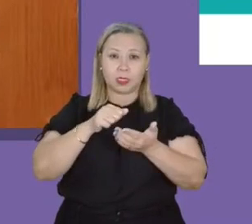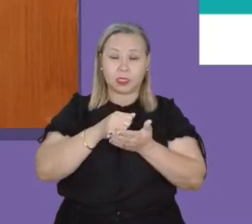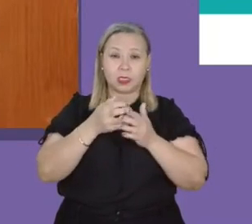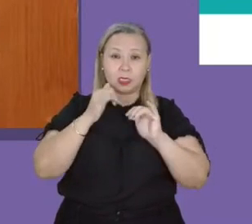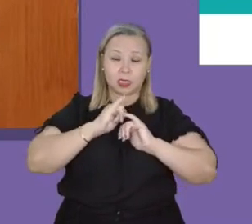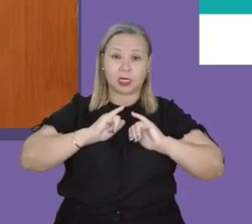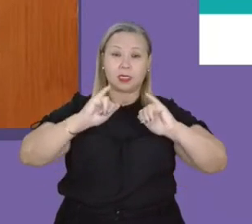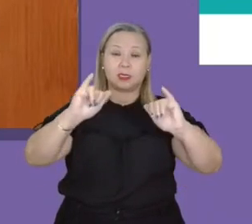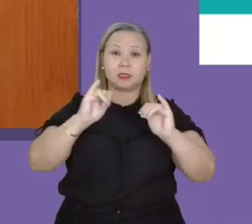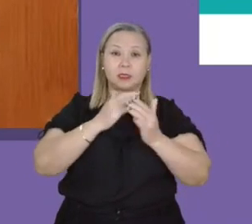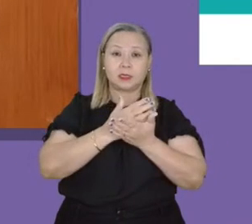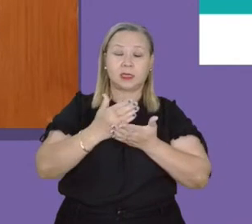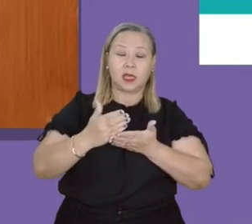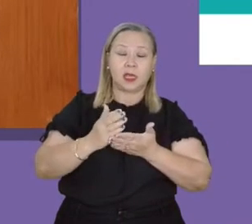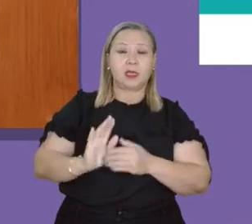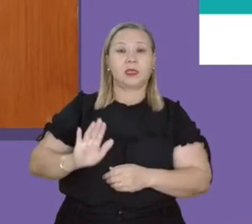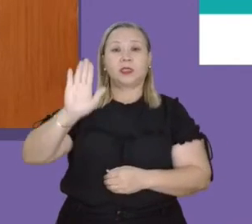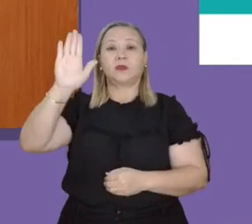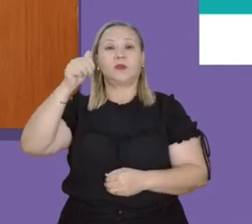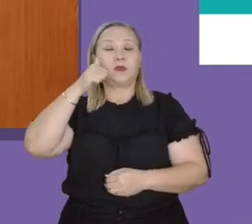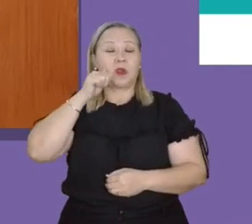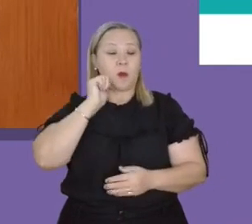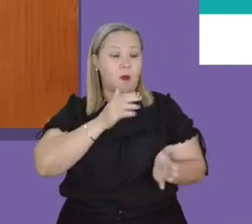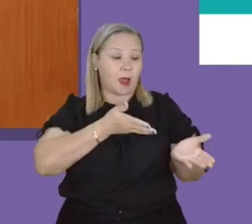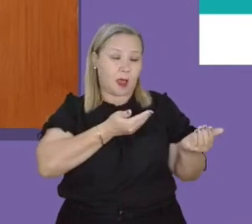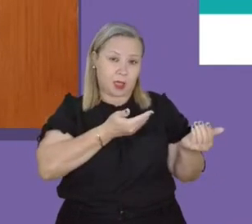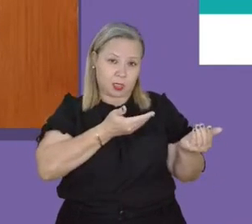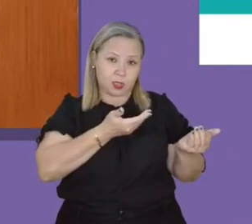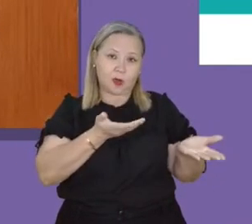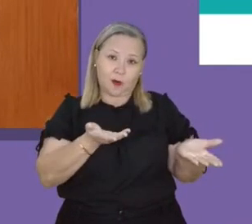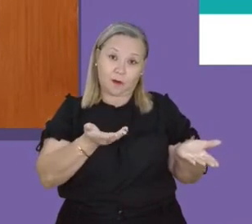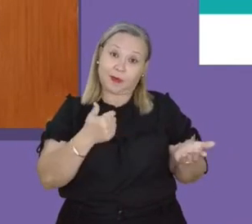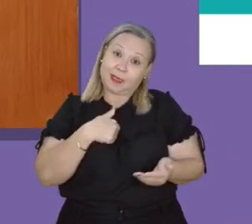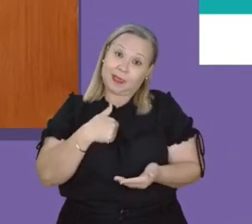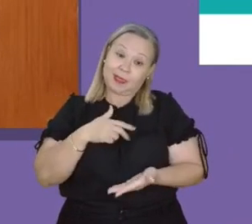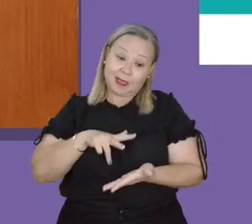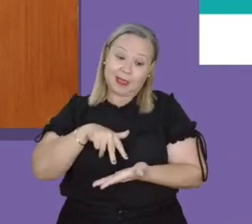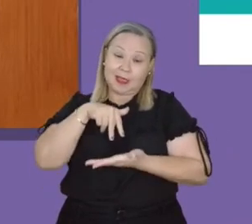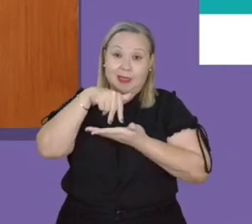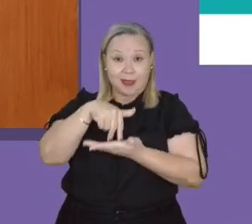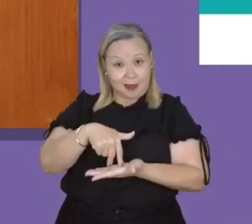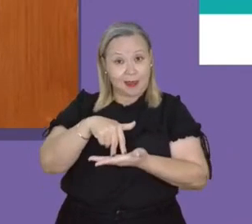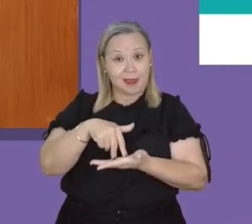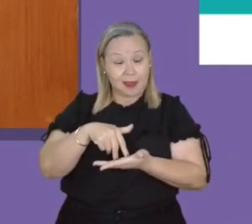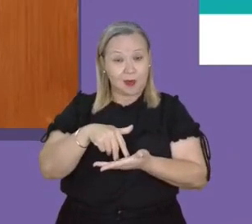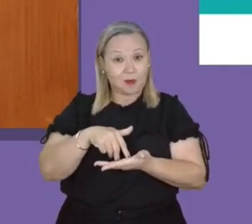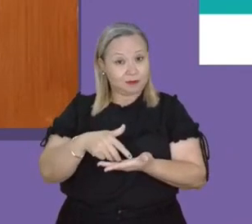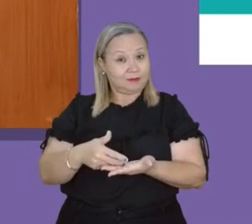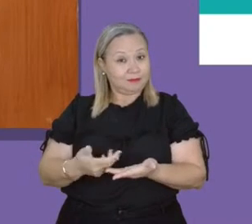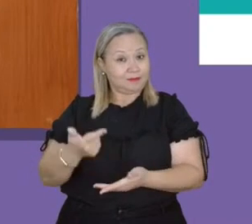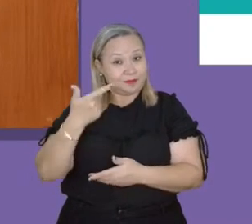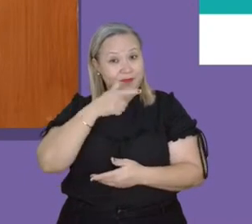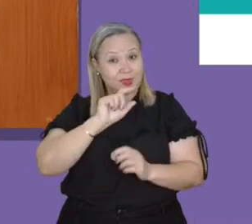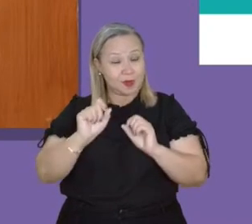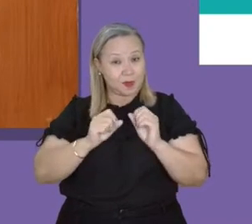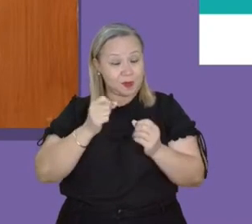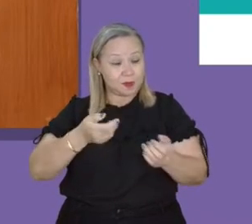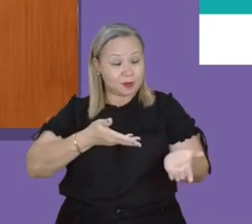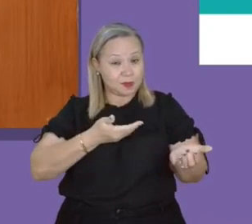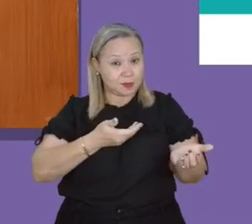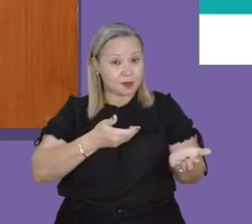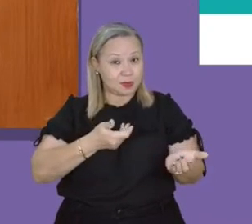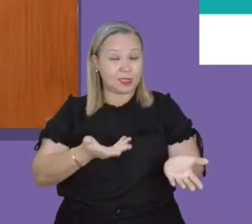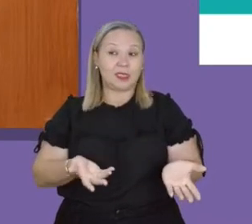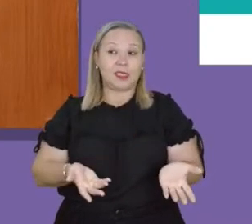candidatura de uma mulher jovem. E acabou meu perfil se encaixando, não só por ser mulher jovem, mas por